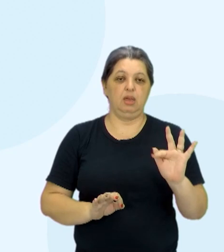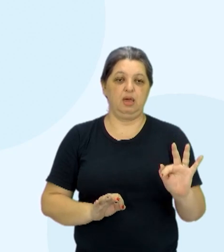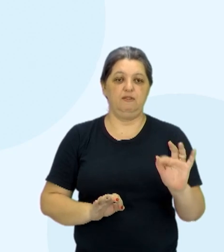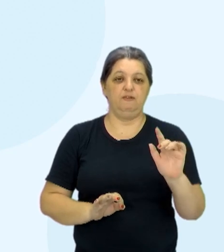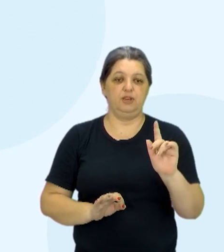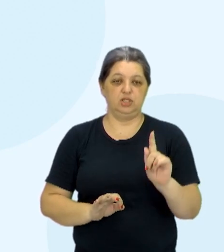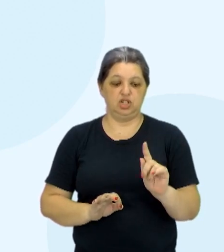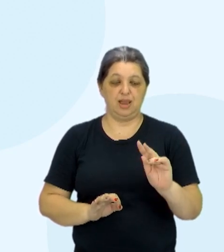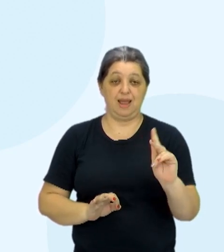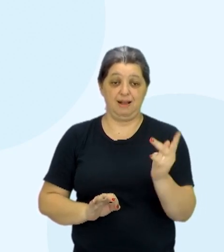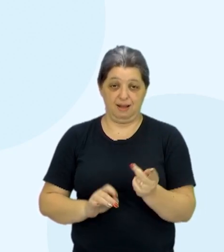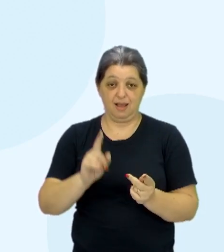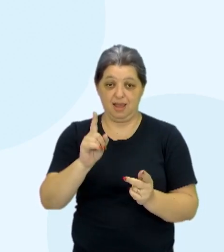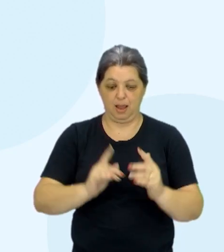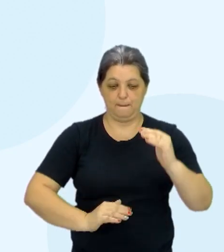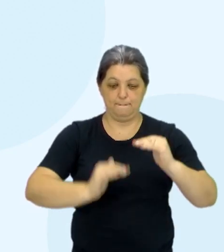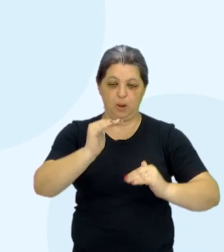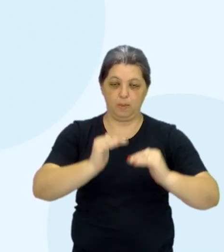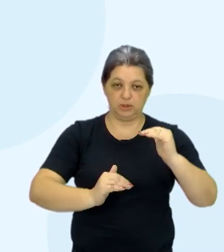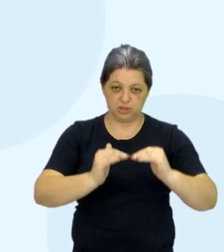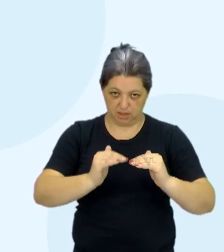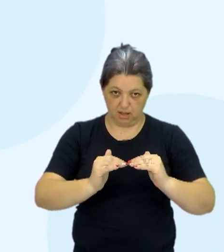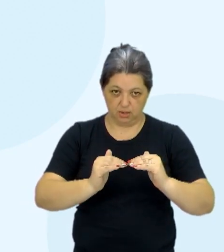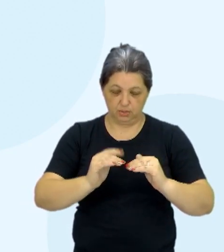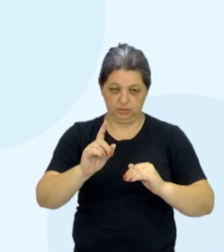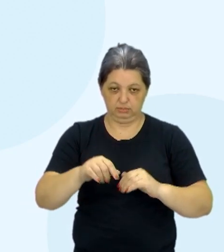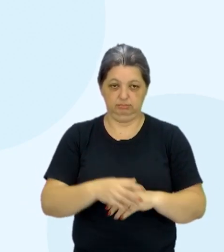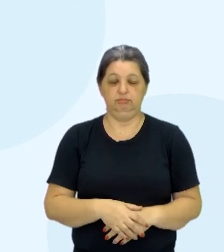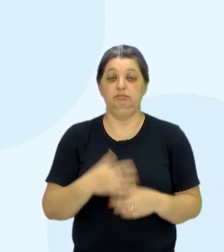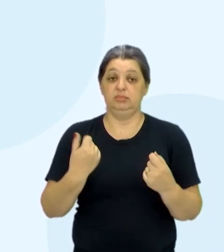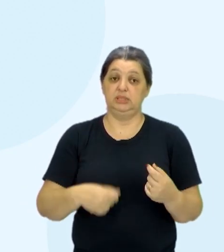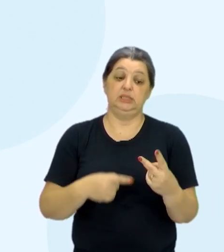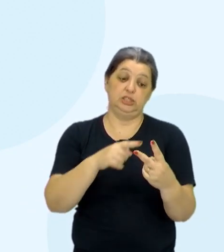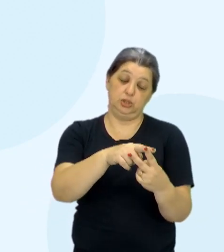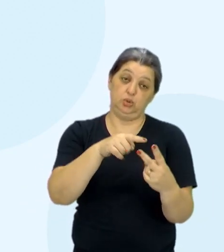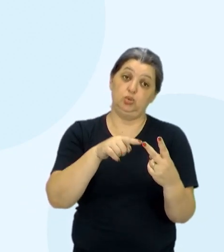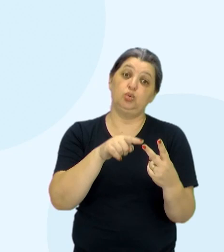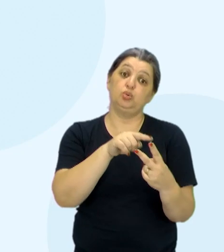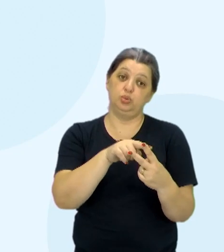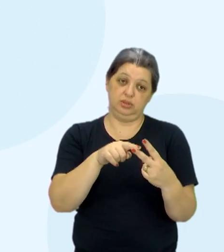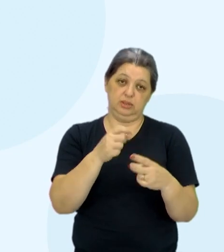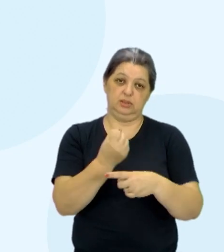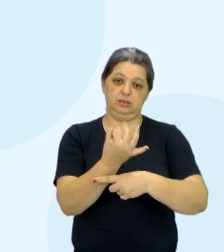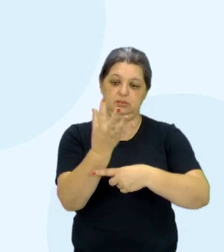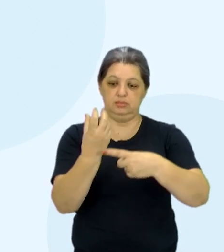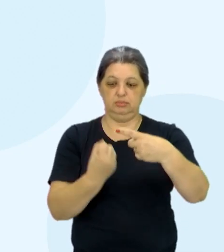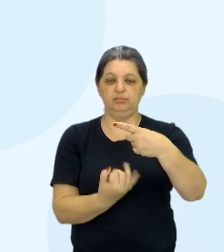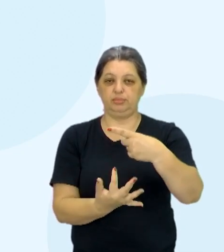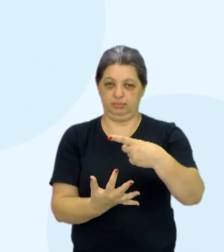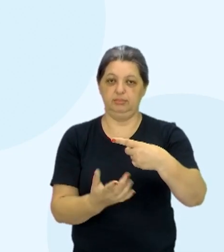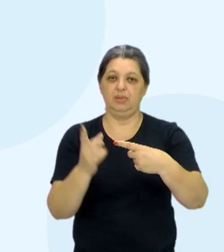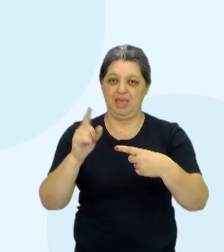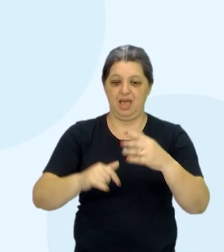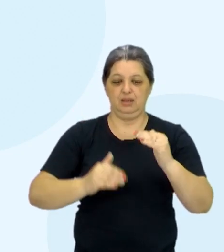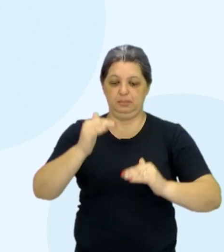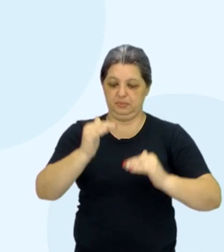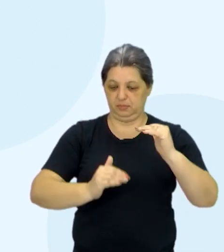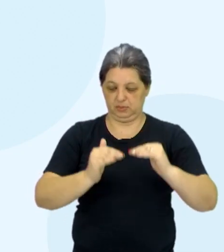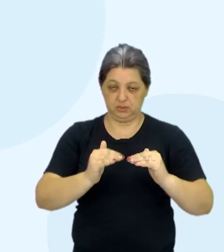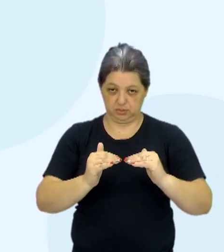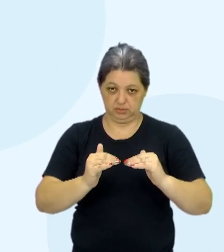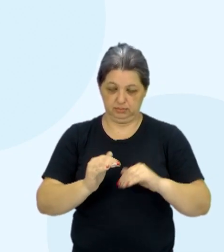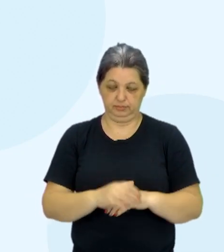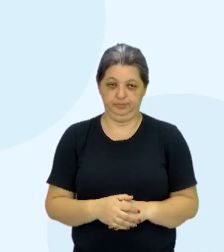são proporcionais. Então o que tem que fazer? Duas frações, né? E verificar se essas frações são proporcionais. Ou